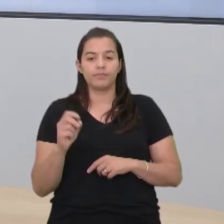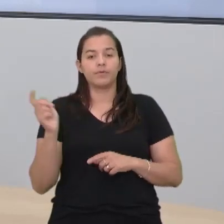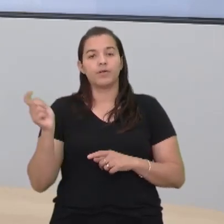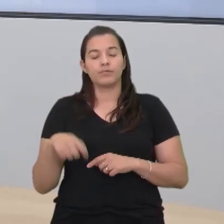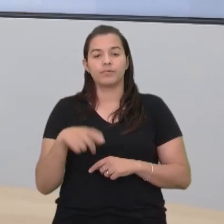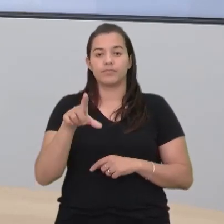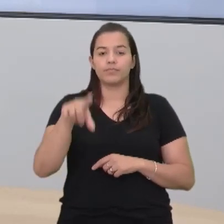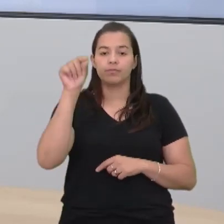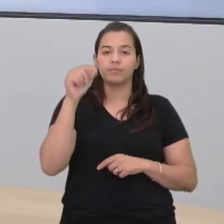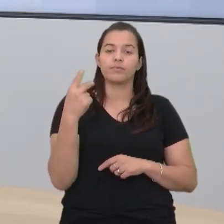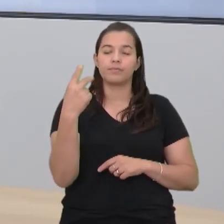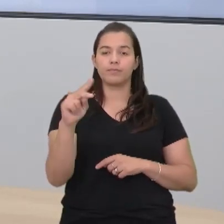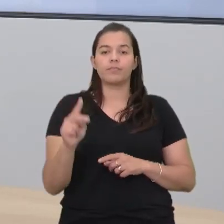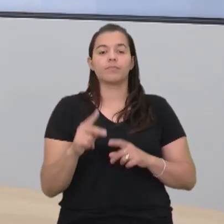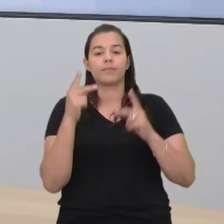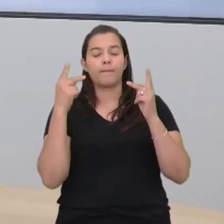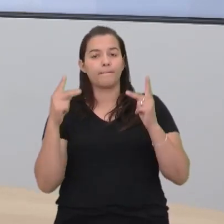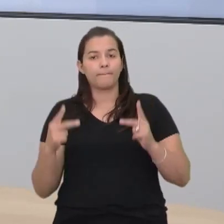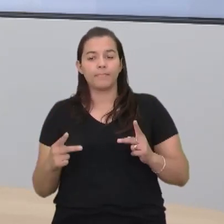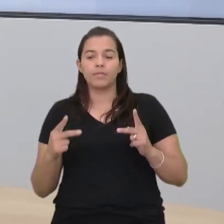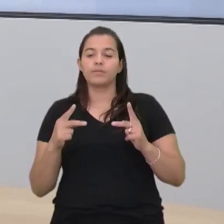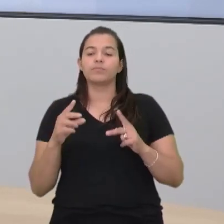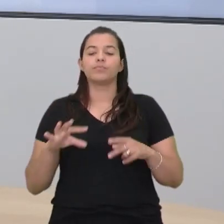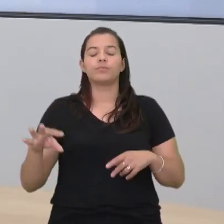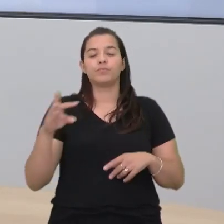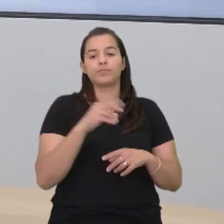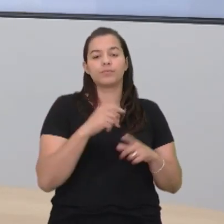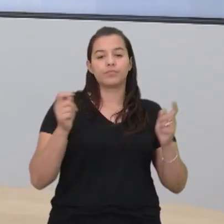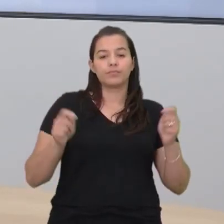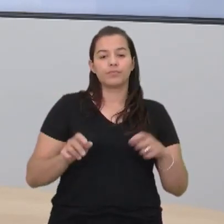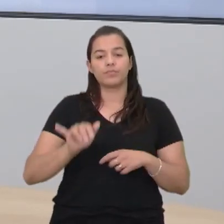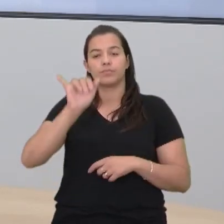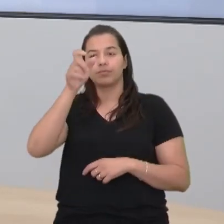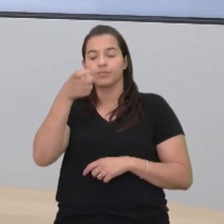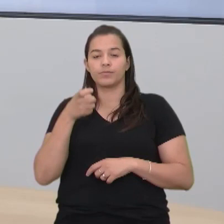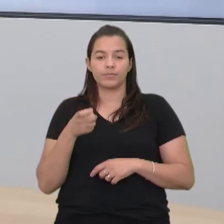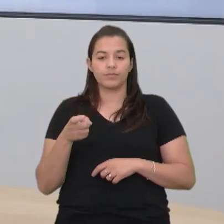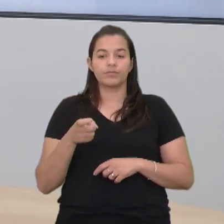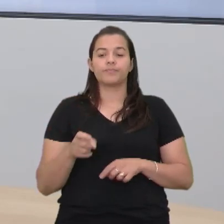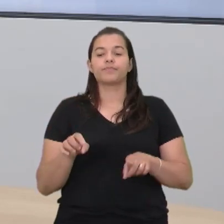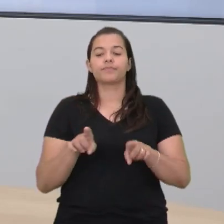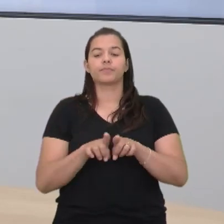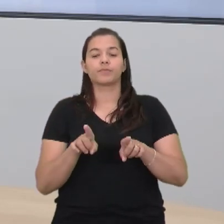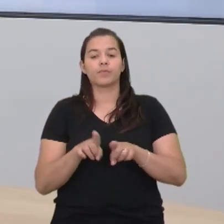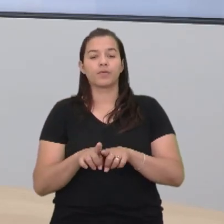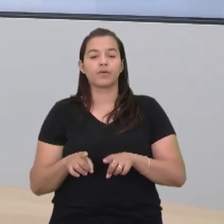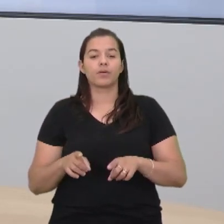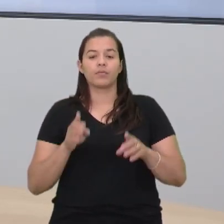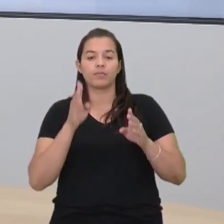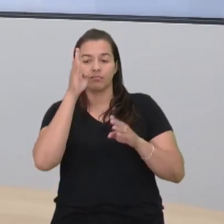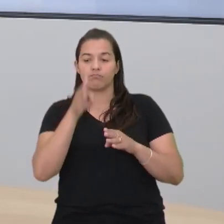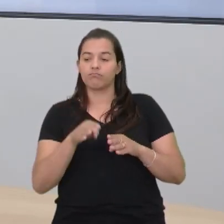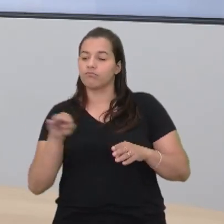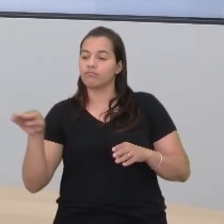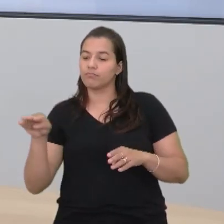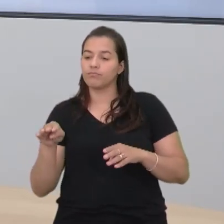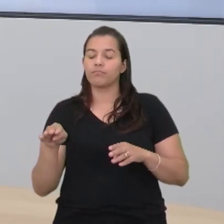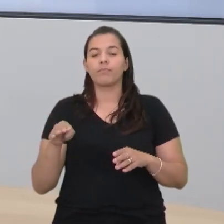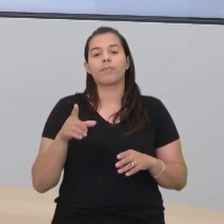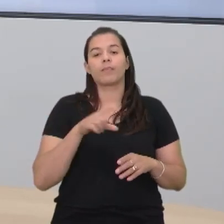dentro do plano cartesiano um valor para o x e um valor para o y. Digita lá e ele, na hora que passar por esse comando, o bonequinho vai,